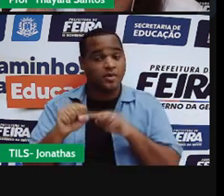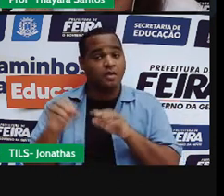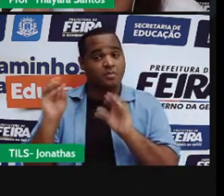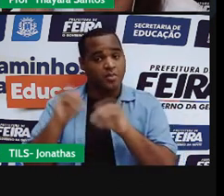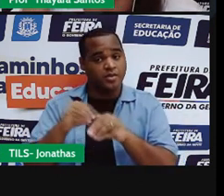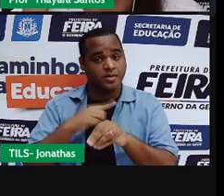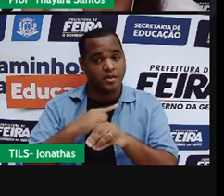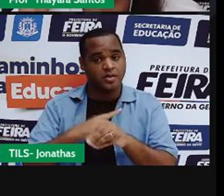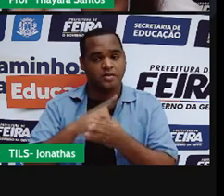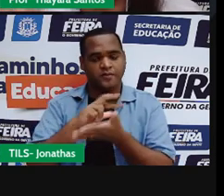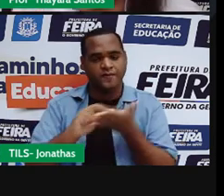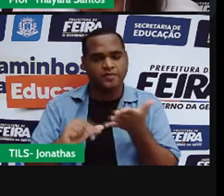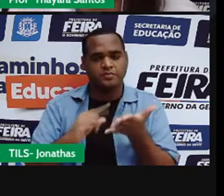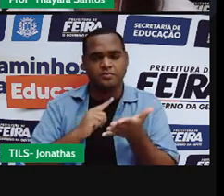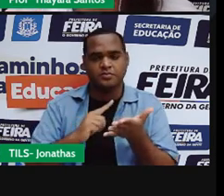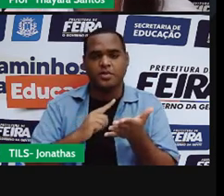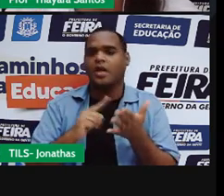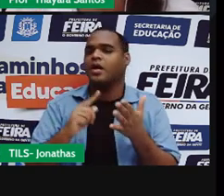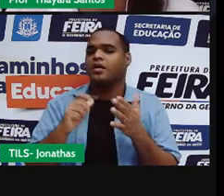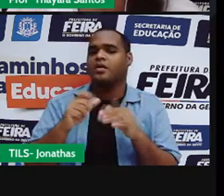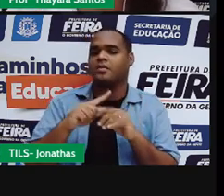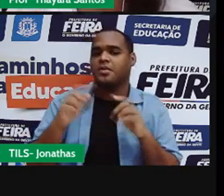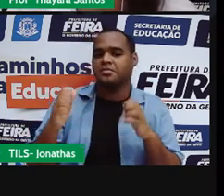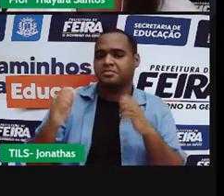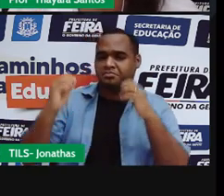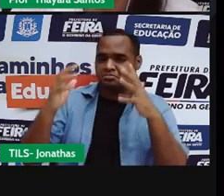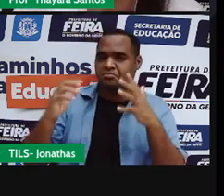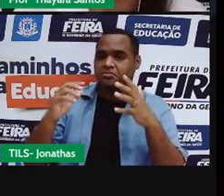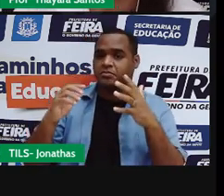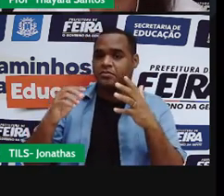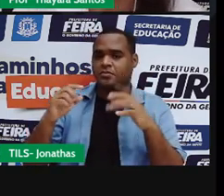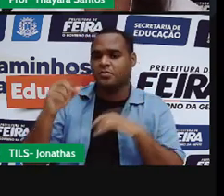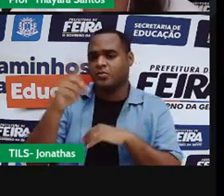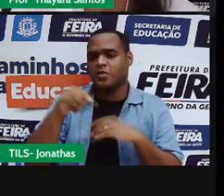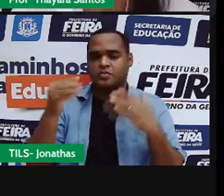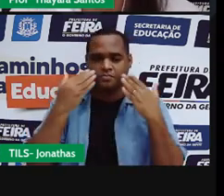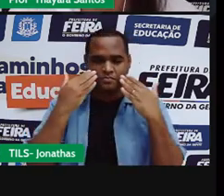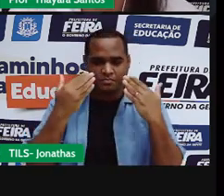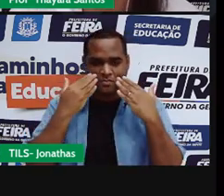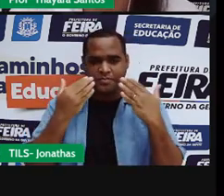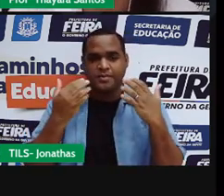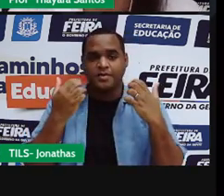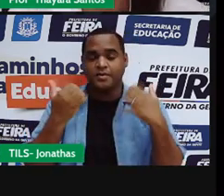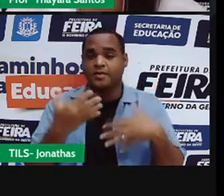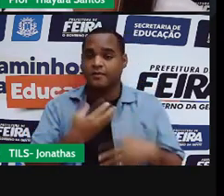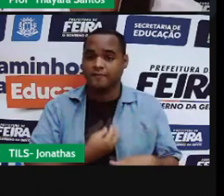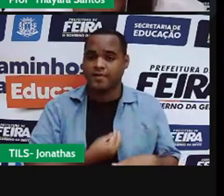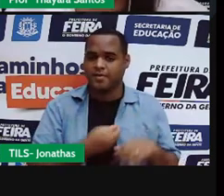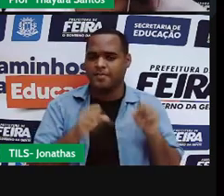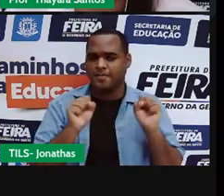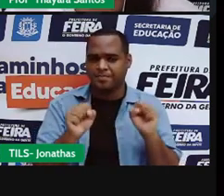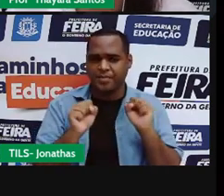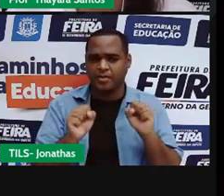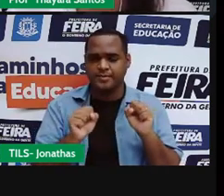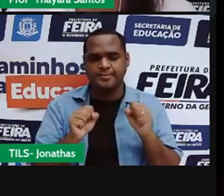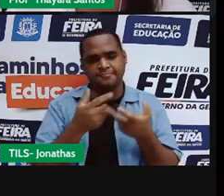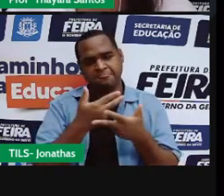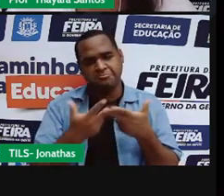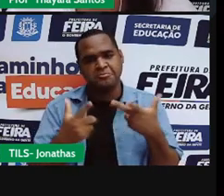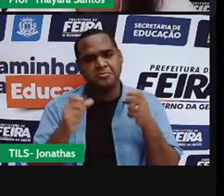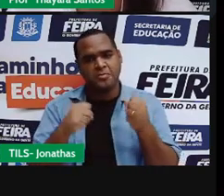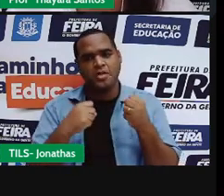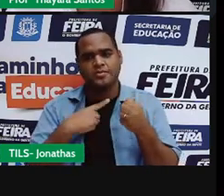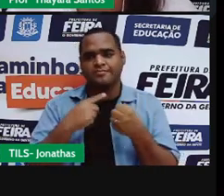estados, aqui em cima, ele mostra para a gente algumas substâncias que são possíveis da gente fazer as simulações